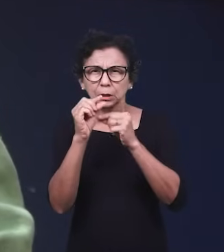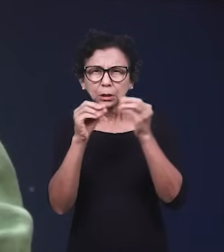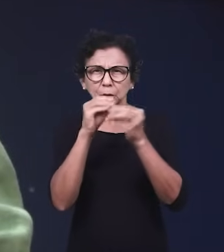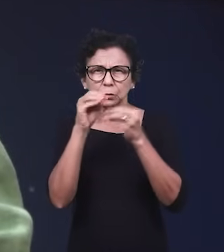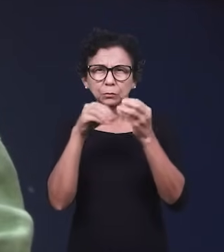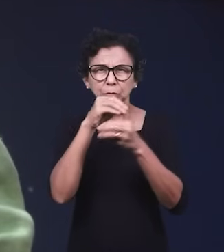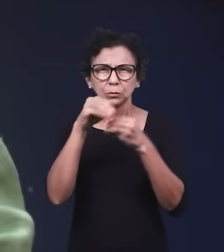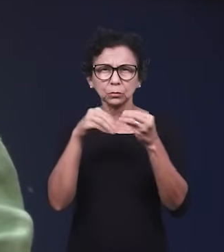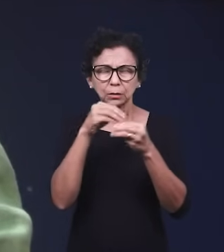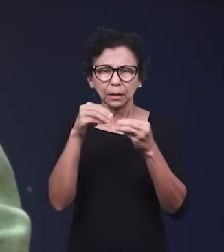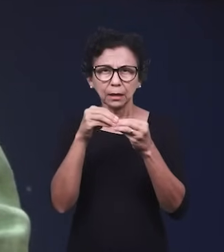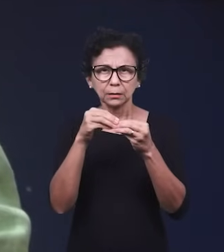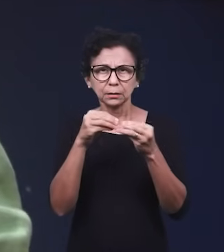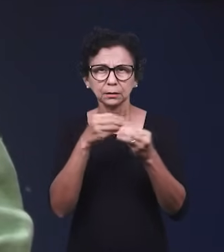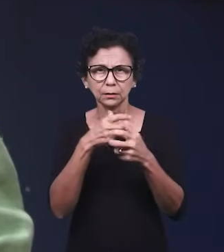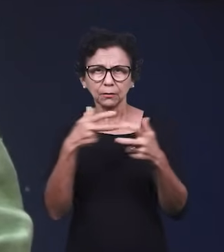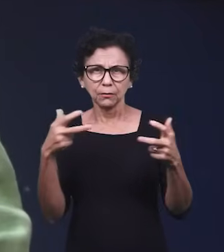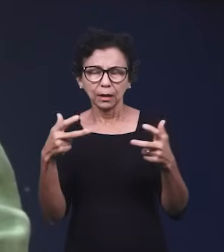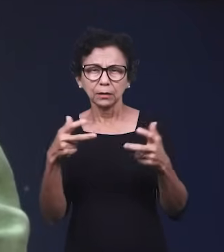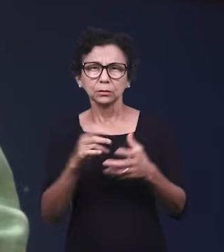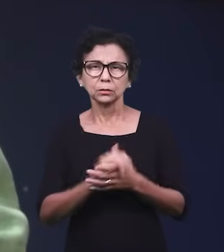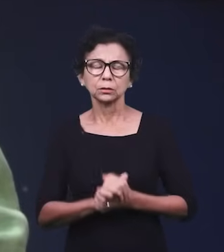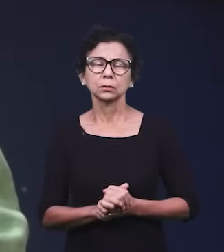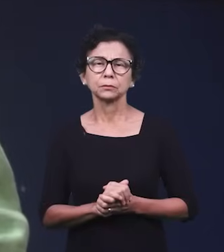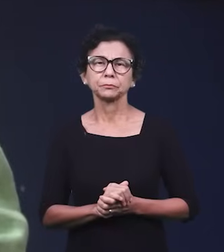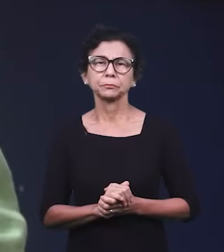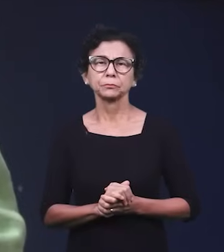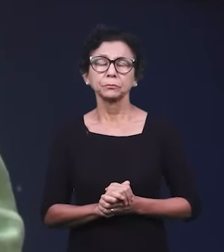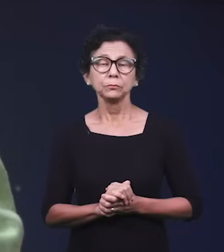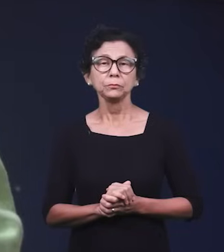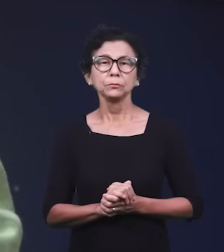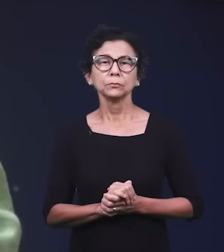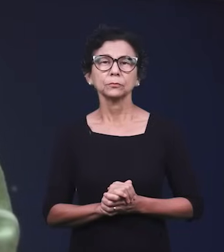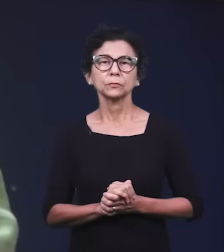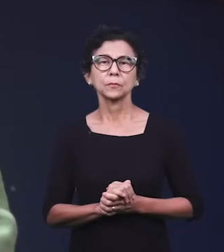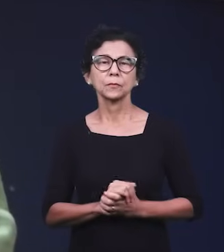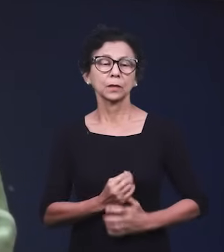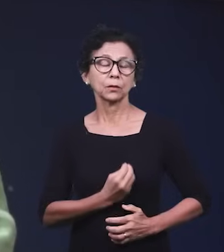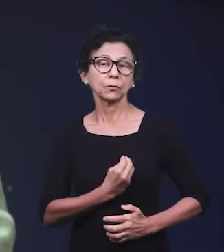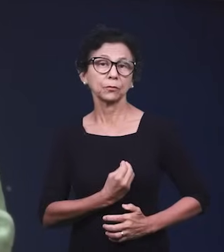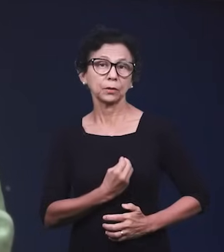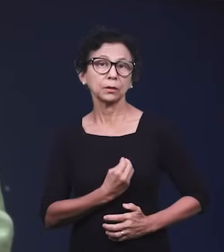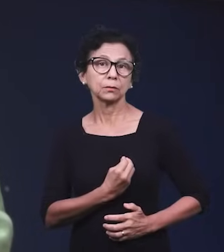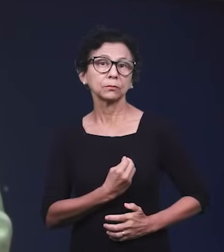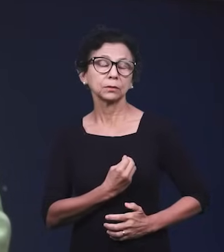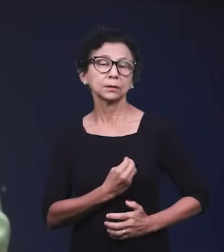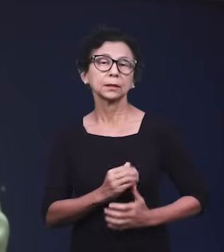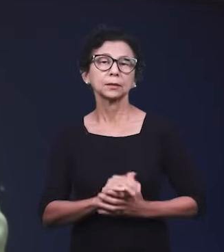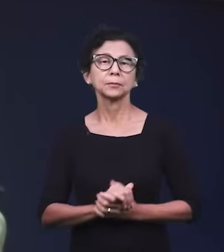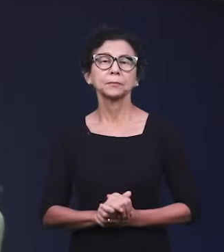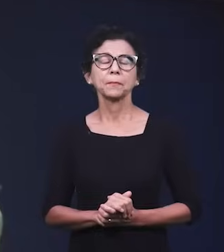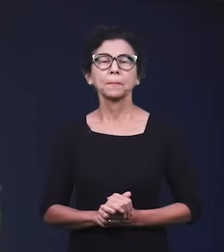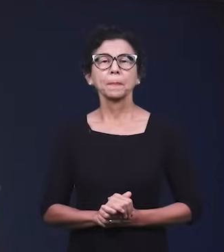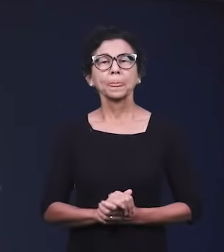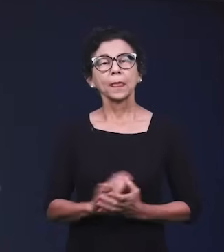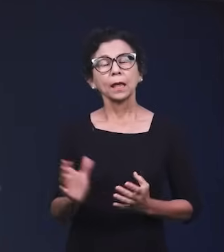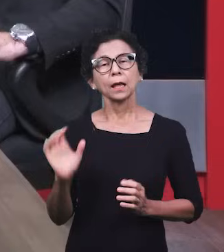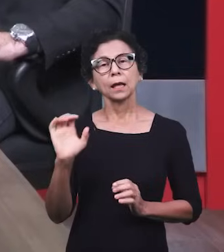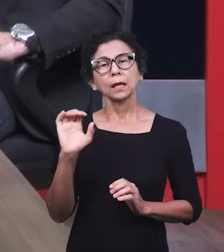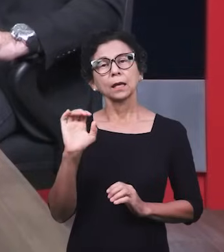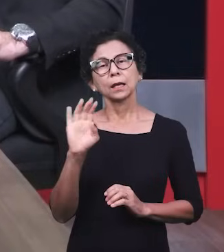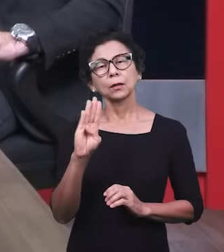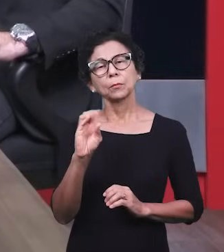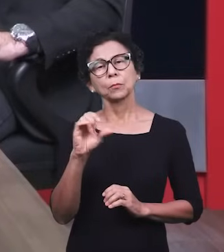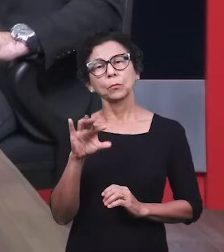a Botânica de um modo geral ela tem várias Vertentes de de de ensino